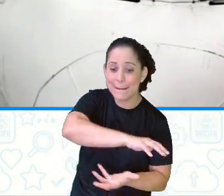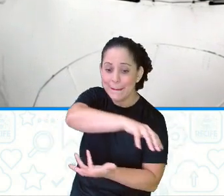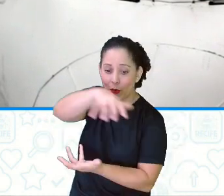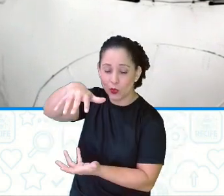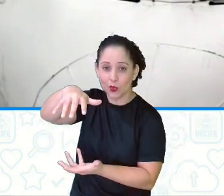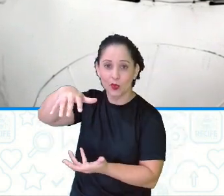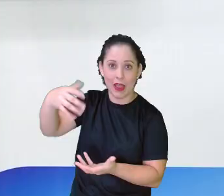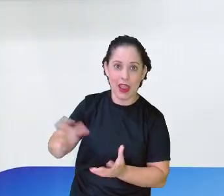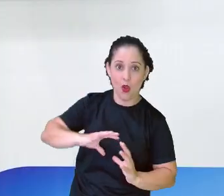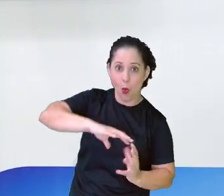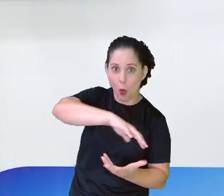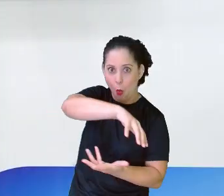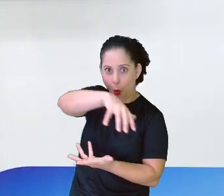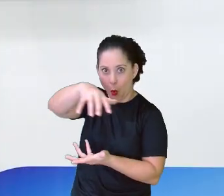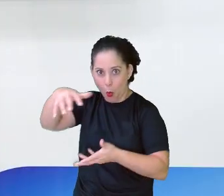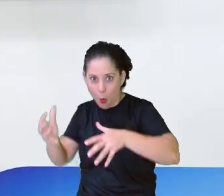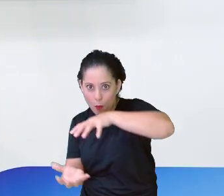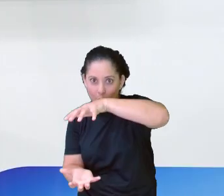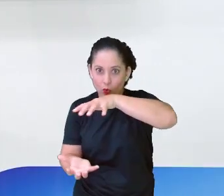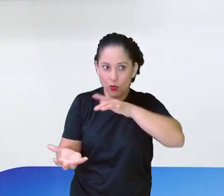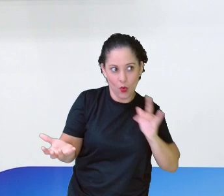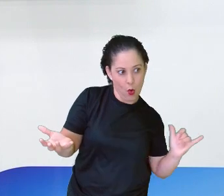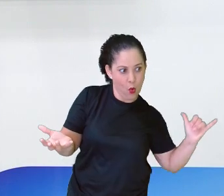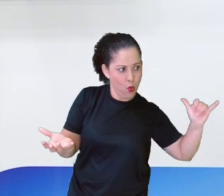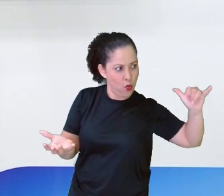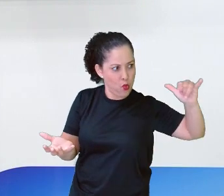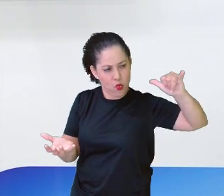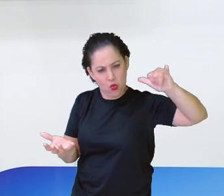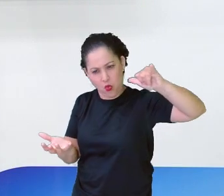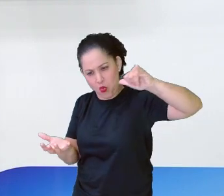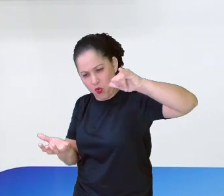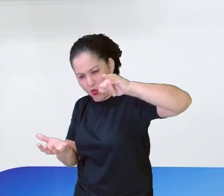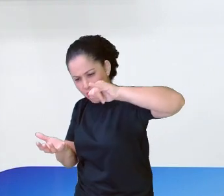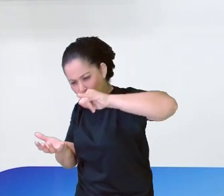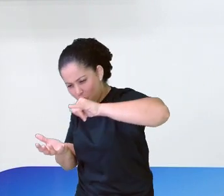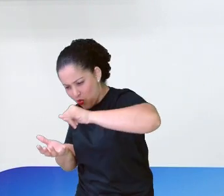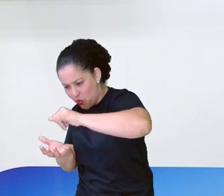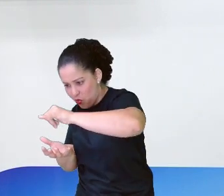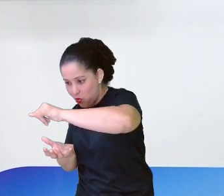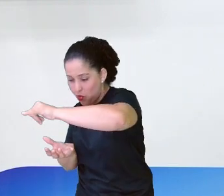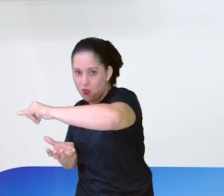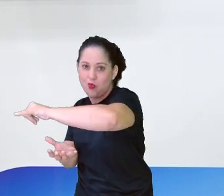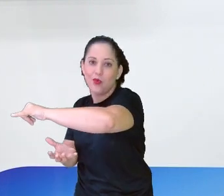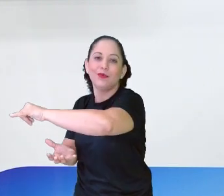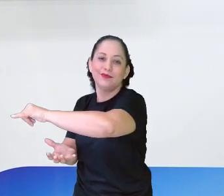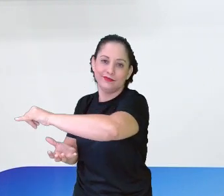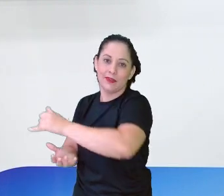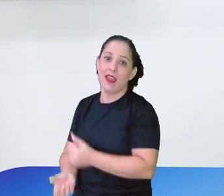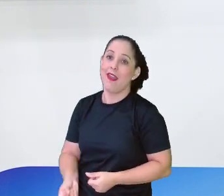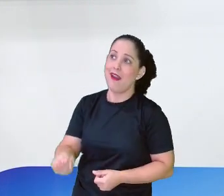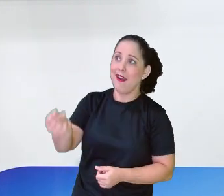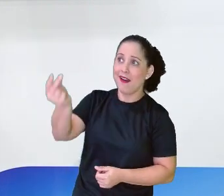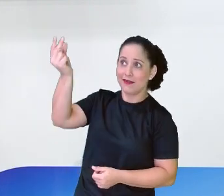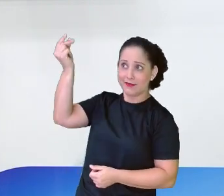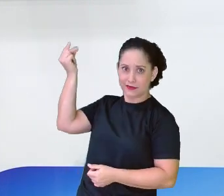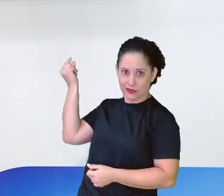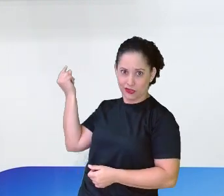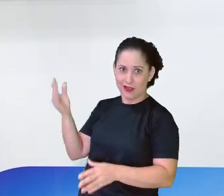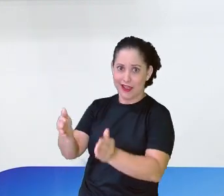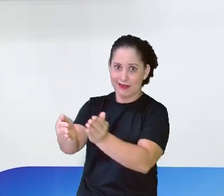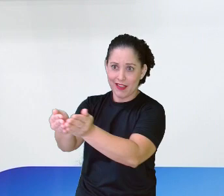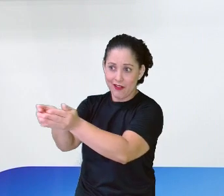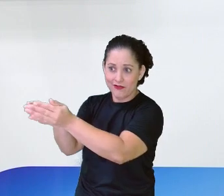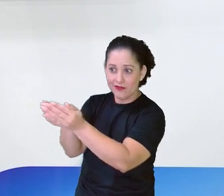uma facilidade extrema, porque antes essas viagens longas aconteciam através de quê? De navios, e não era uma viagem